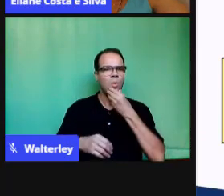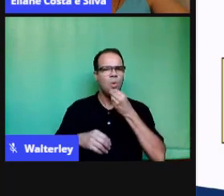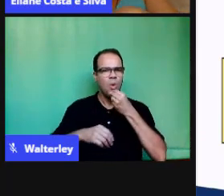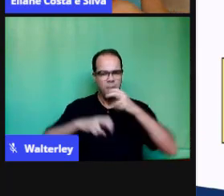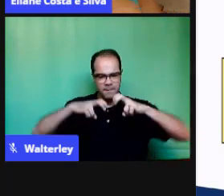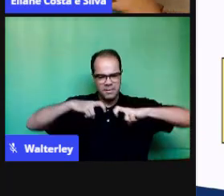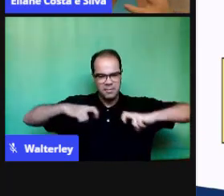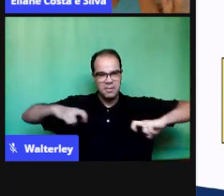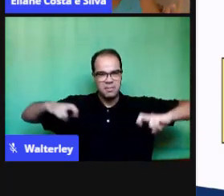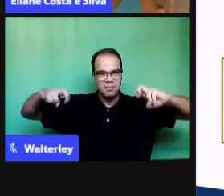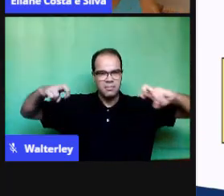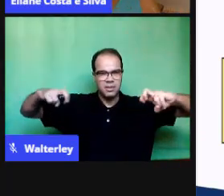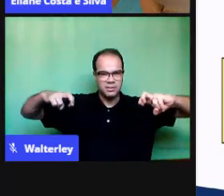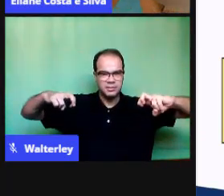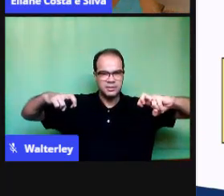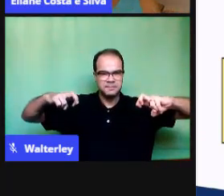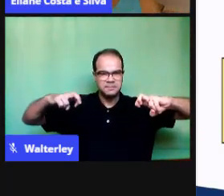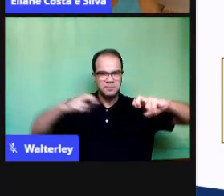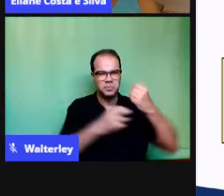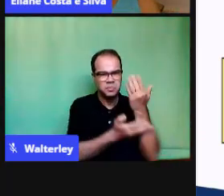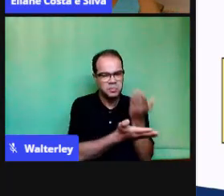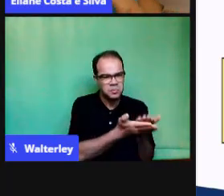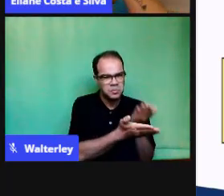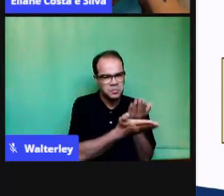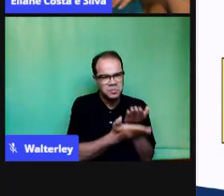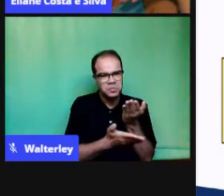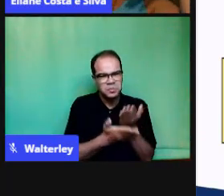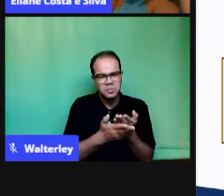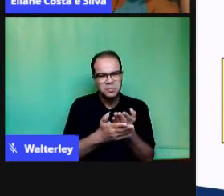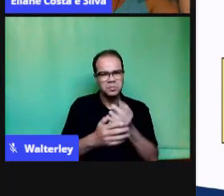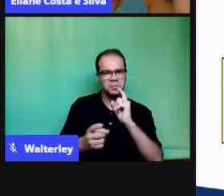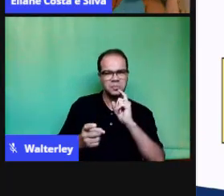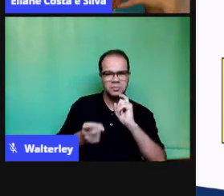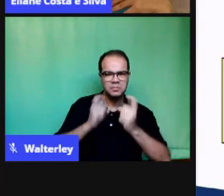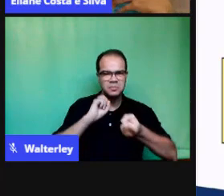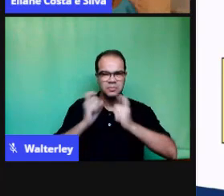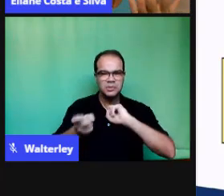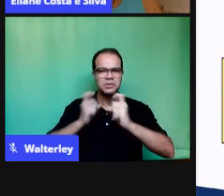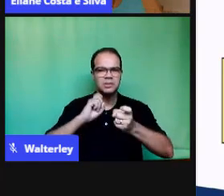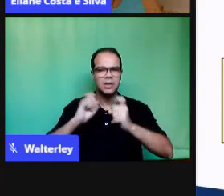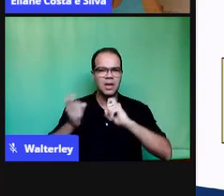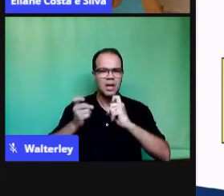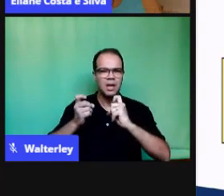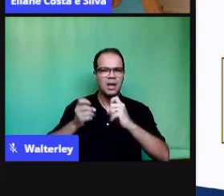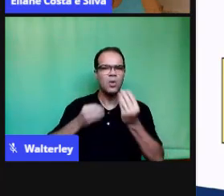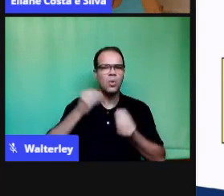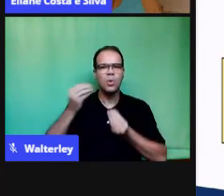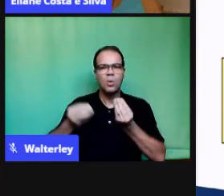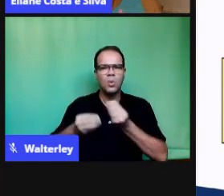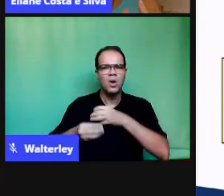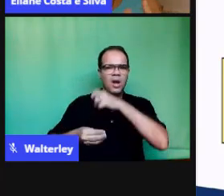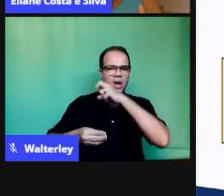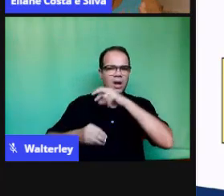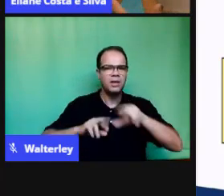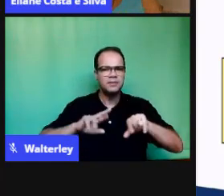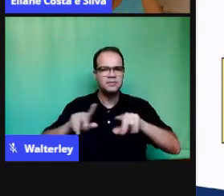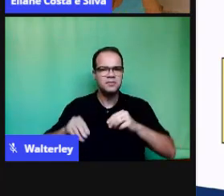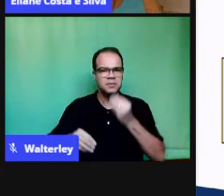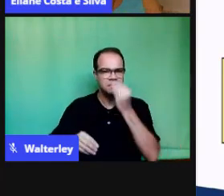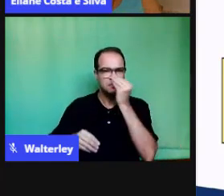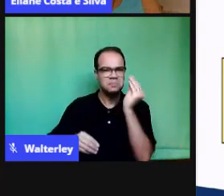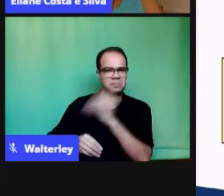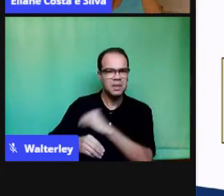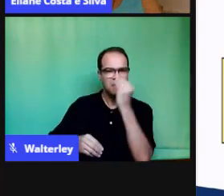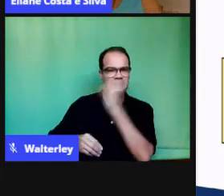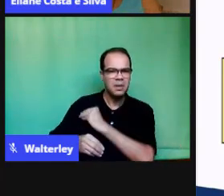para estudar essa situação toda e definir uma política de trabalho para melhorar